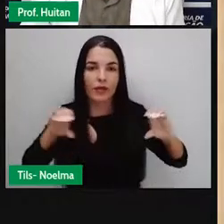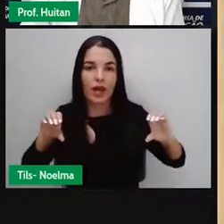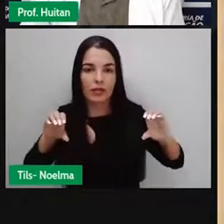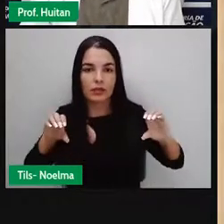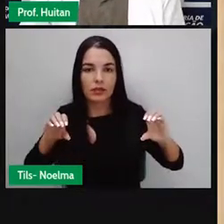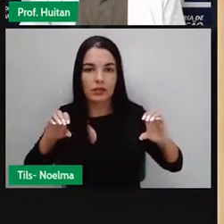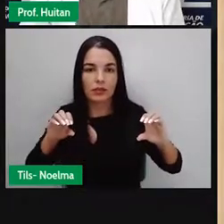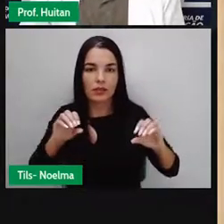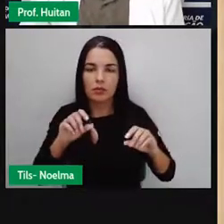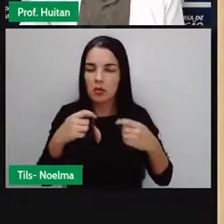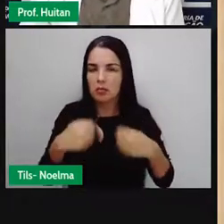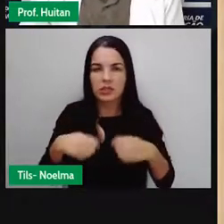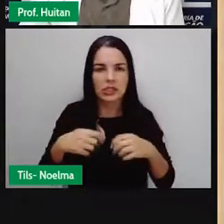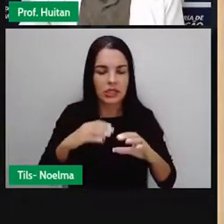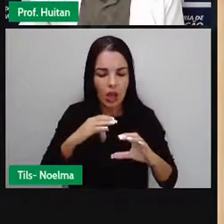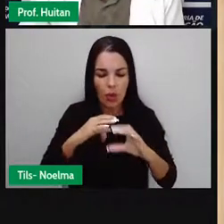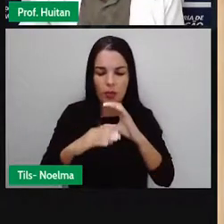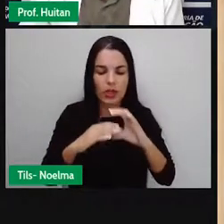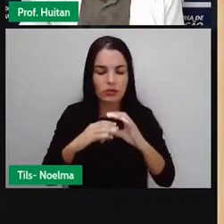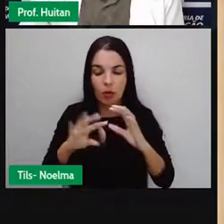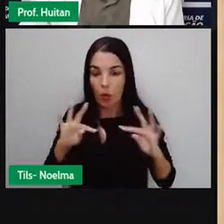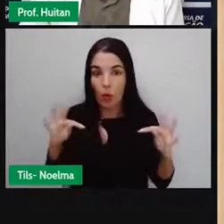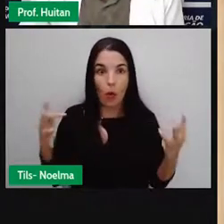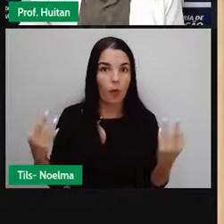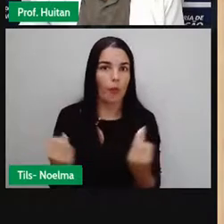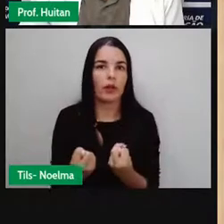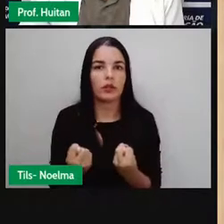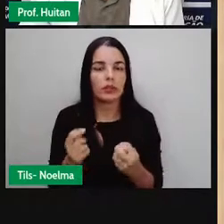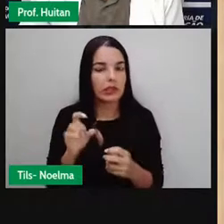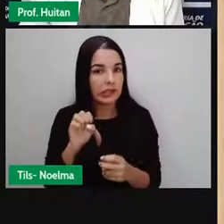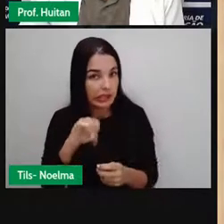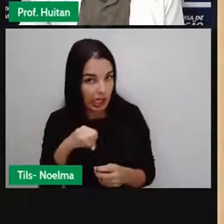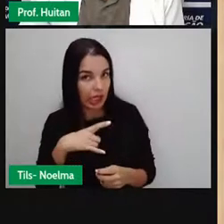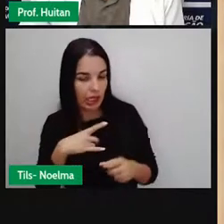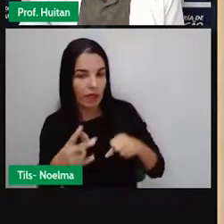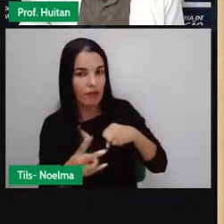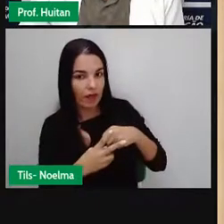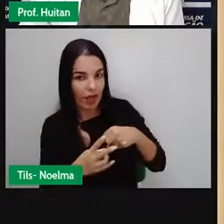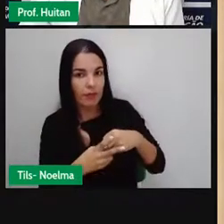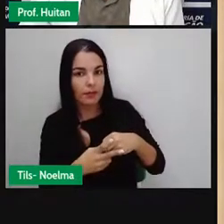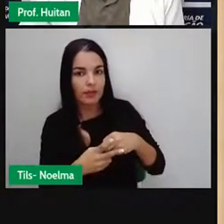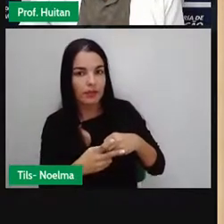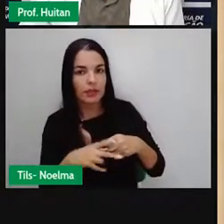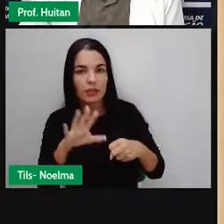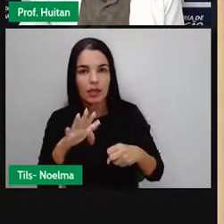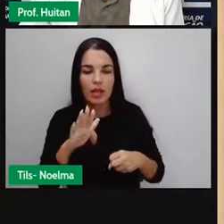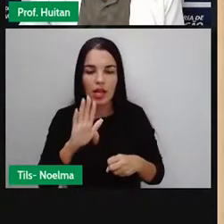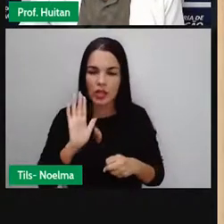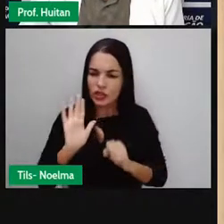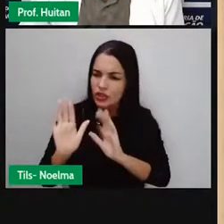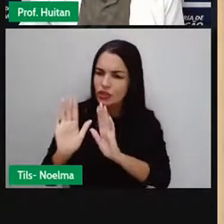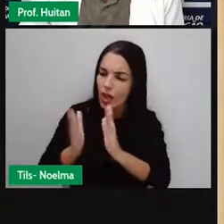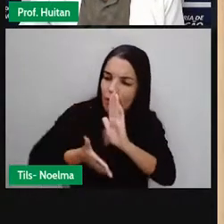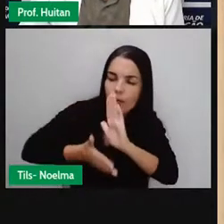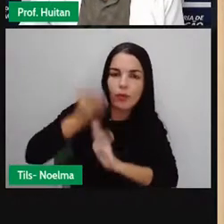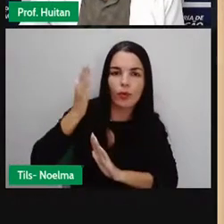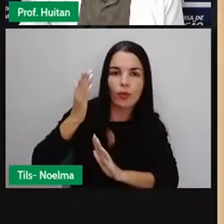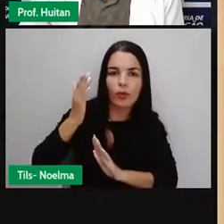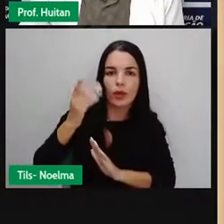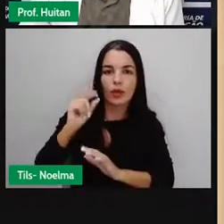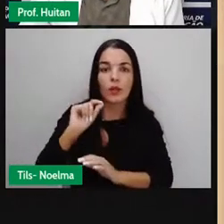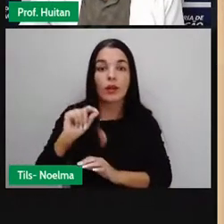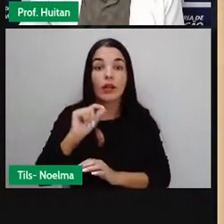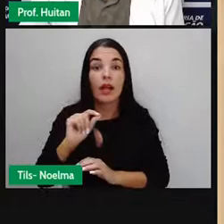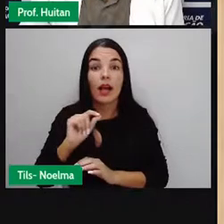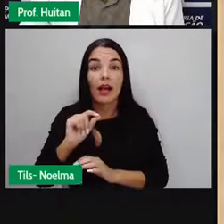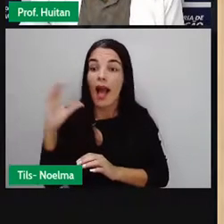especificamente um sentido completo, basta que ela apresente o verbo. Estamos indo, te apresses. Então, olha a frase em destaque em